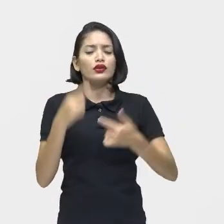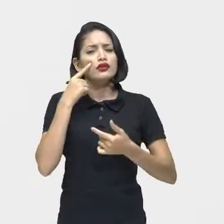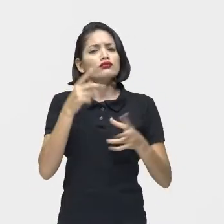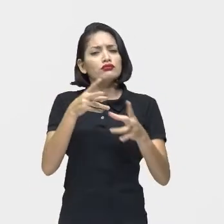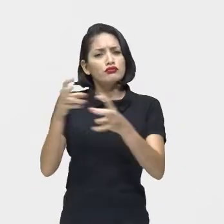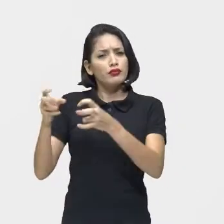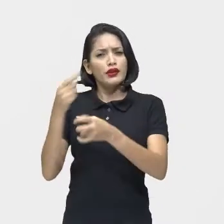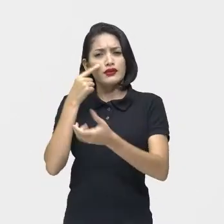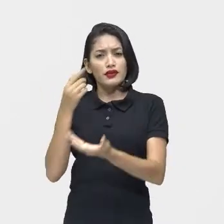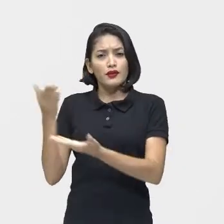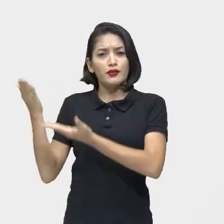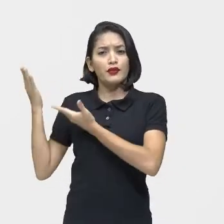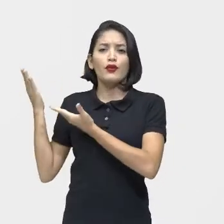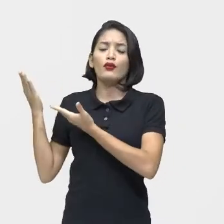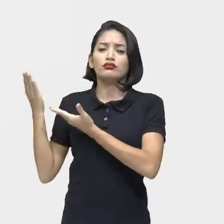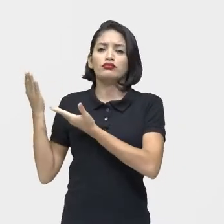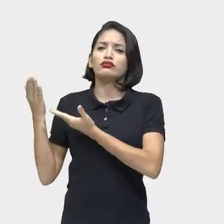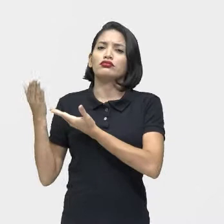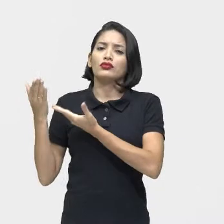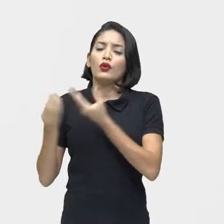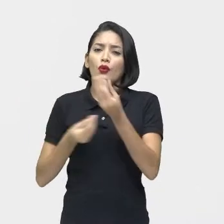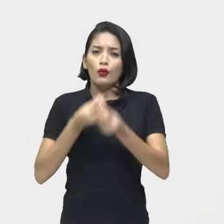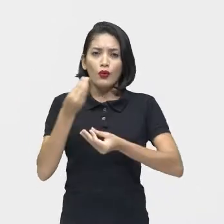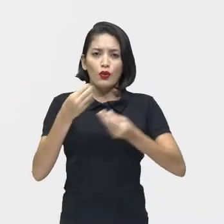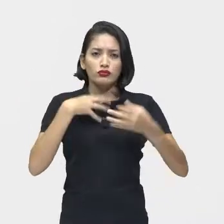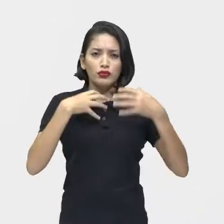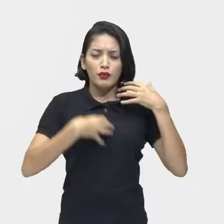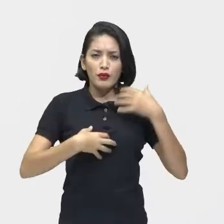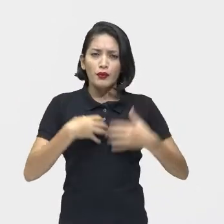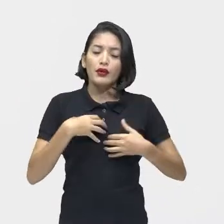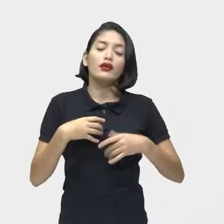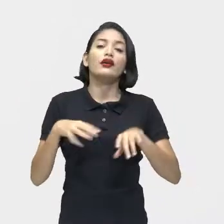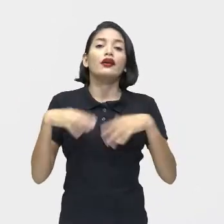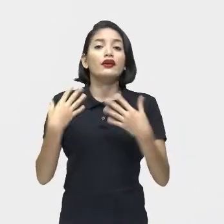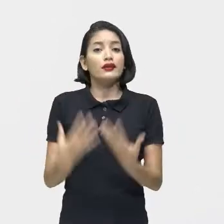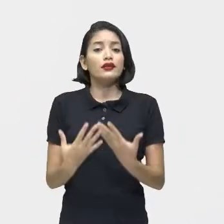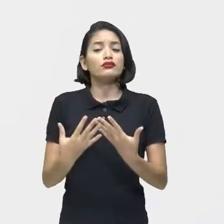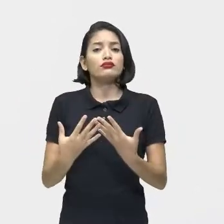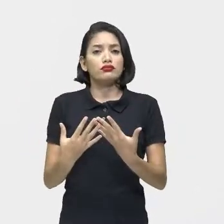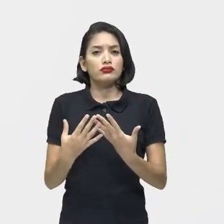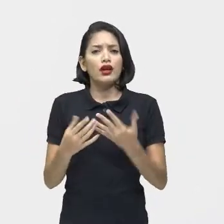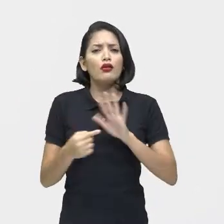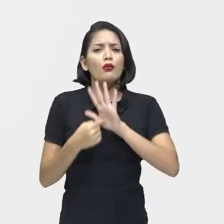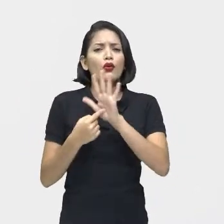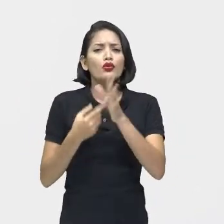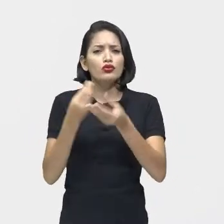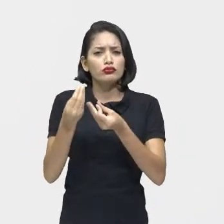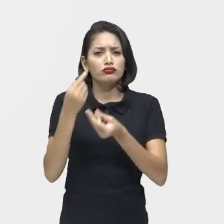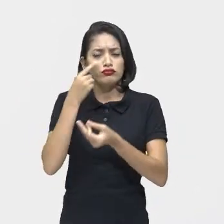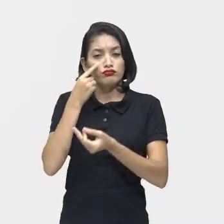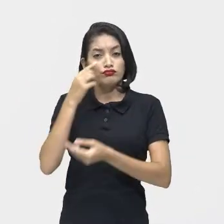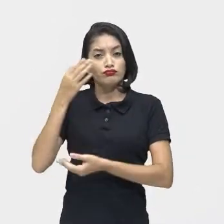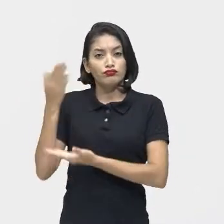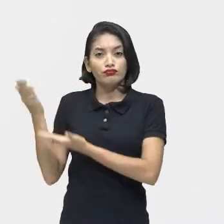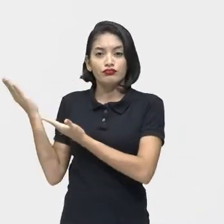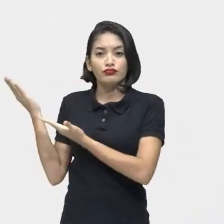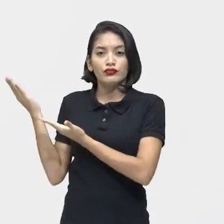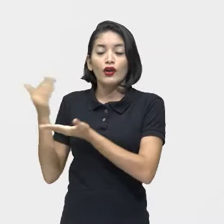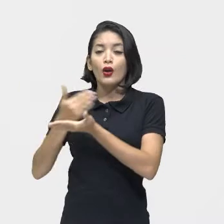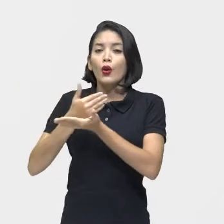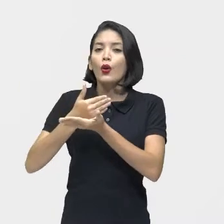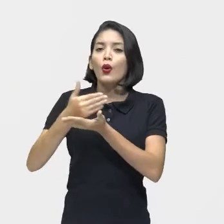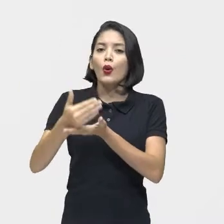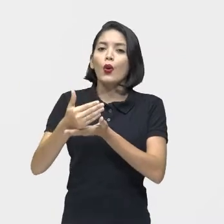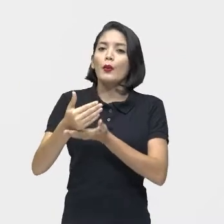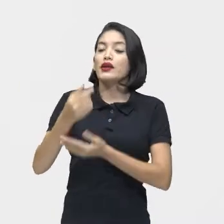que compõem o sistema respiratório. A gente observa aí que esses órgãos eles estão em destaque e ele inicia ali na